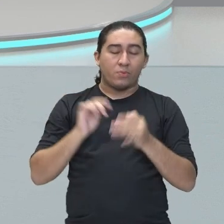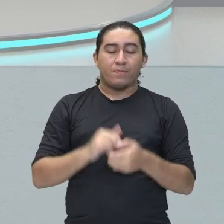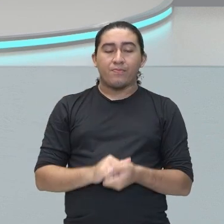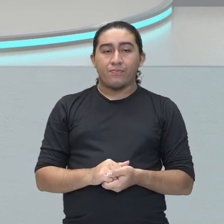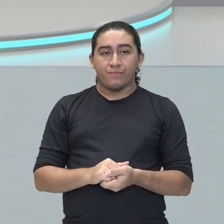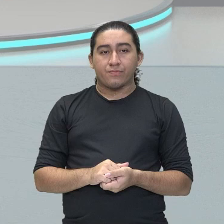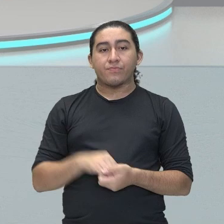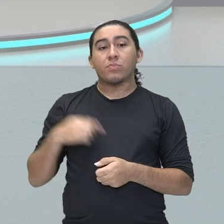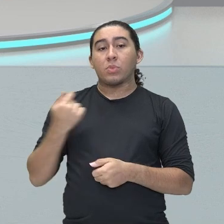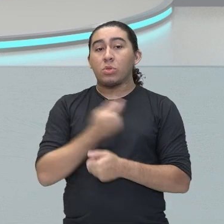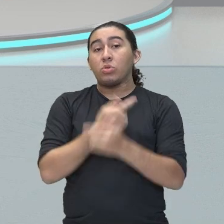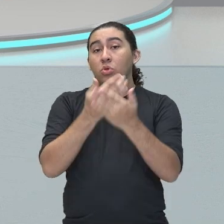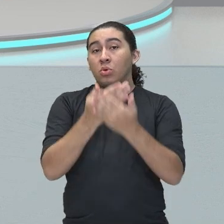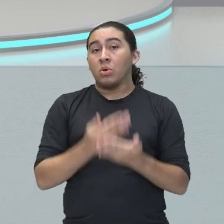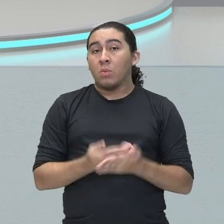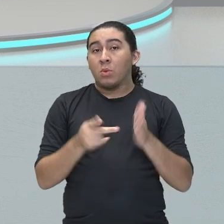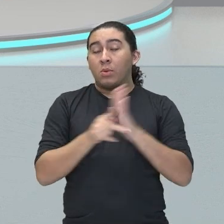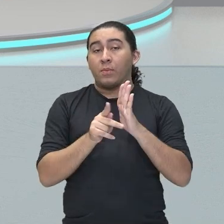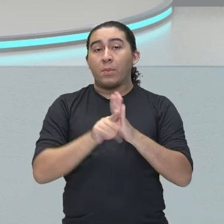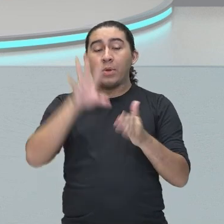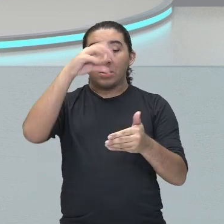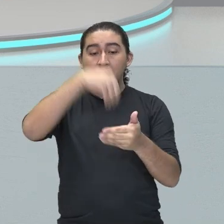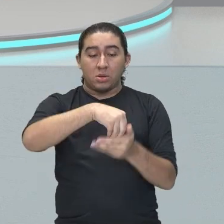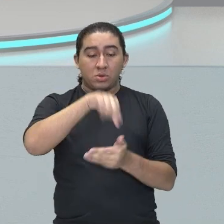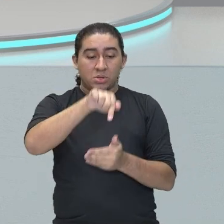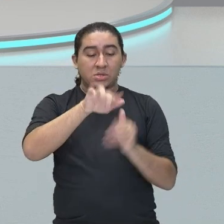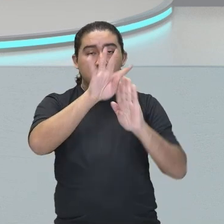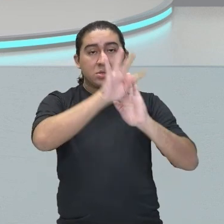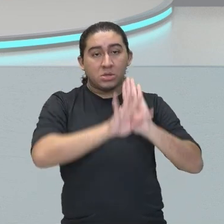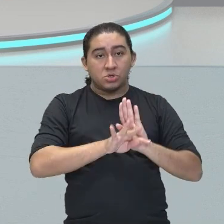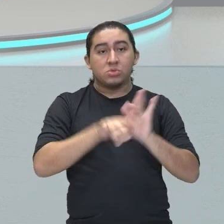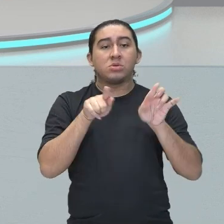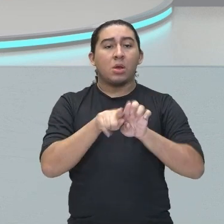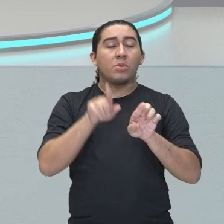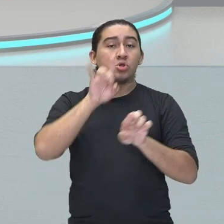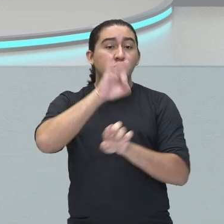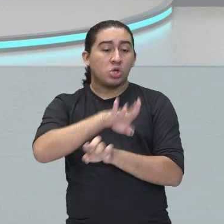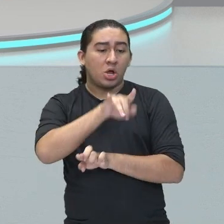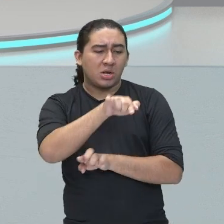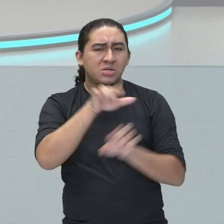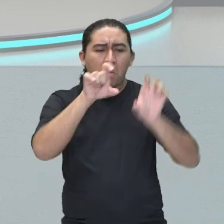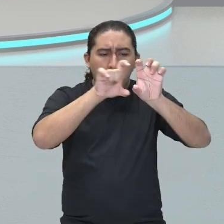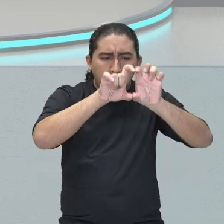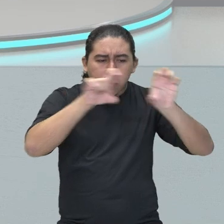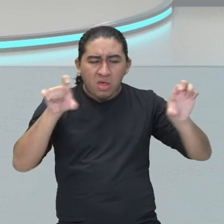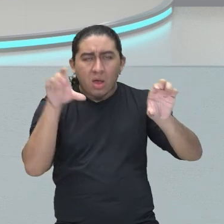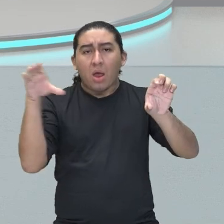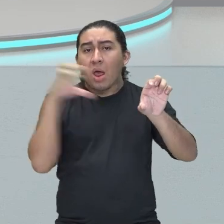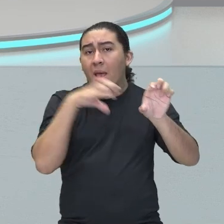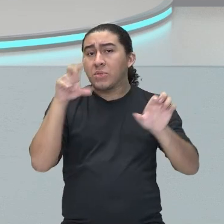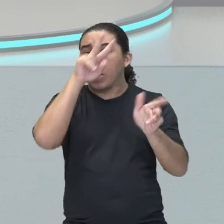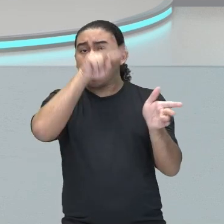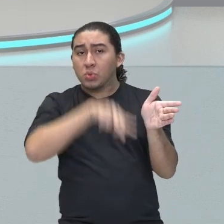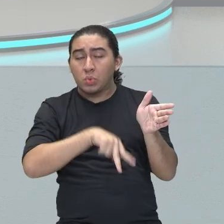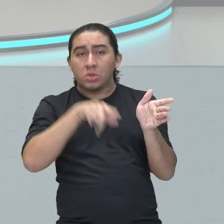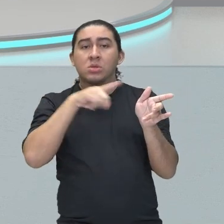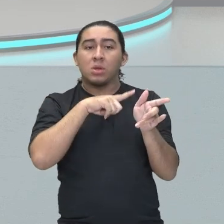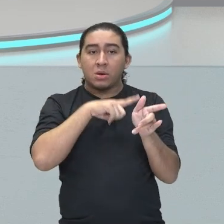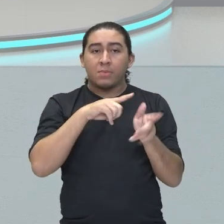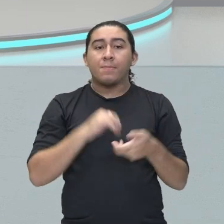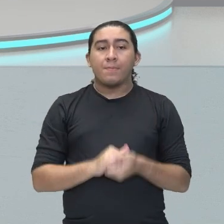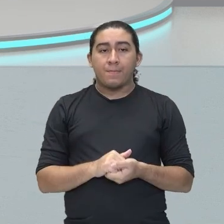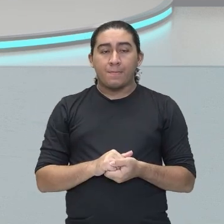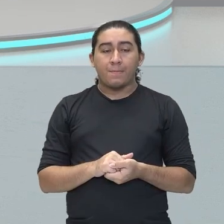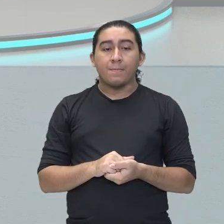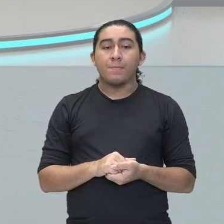Então, nós vemos que, dentro desse texto, só nesse pequeno espaço, pequeno trecho que nós